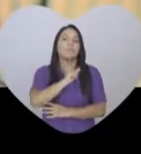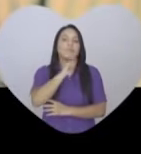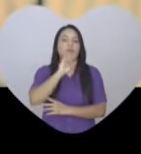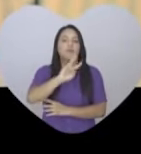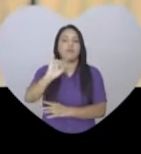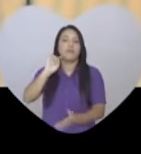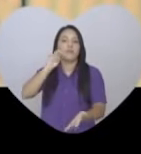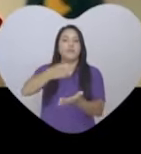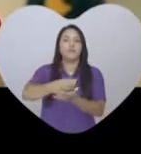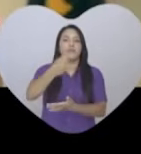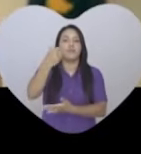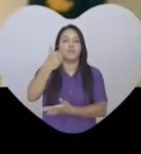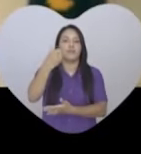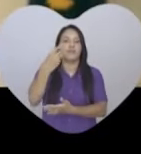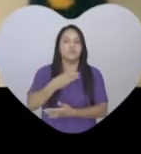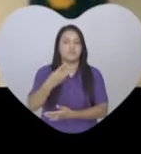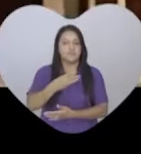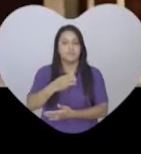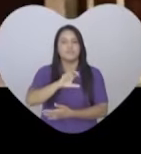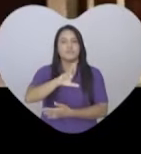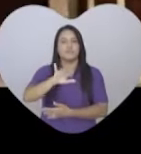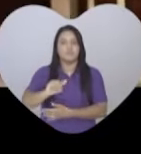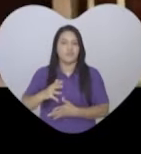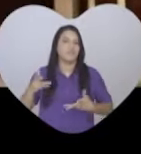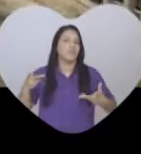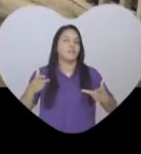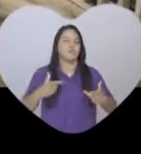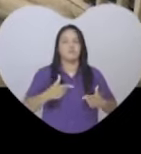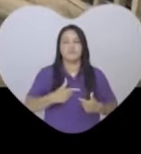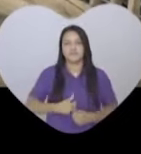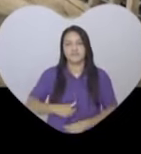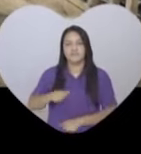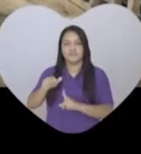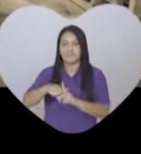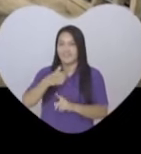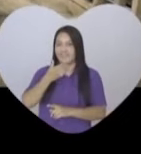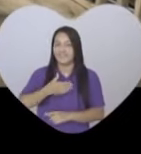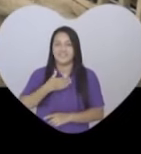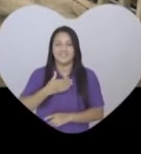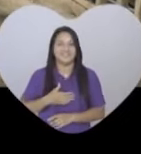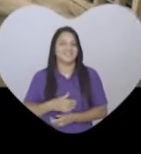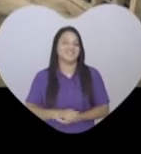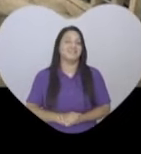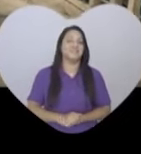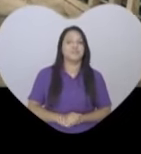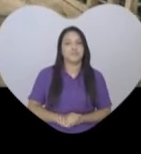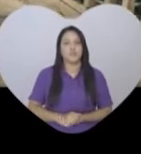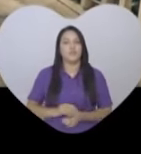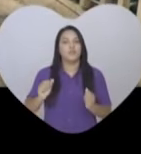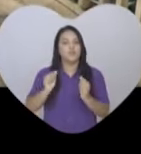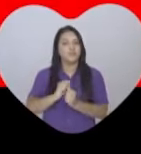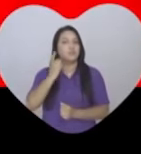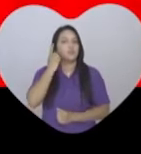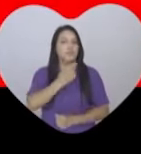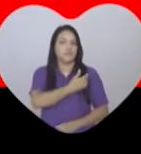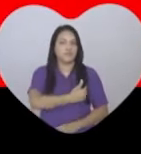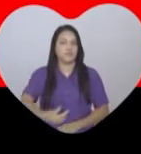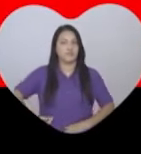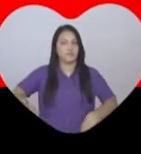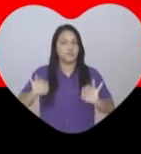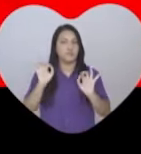180 mil mães e vai pagar o 13º do CRIA. Vai ser uma maravilha para o final do ano.